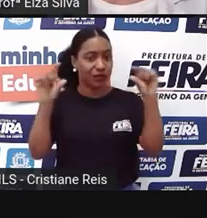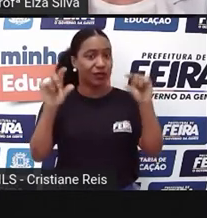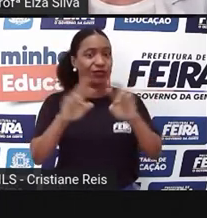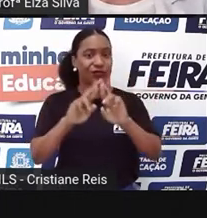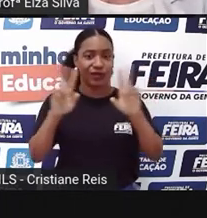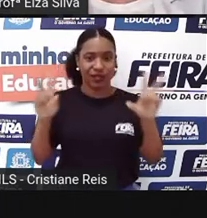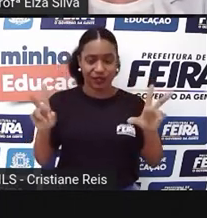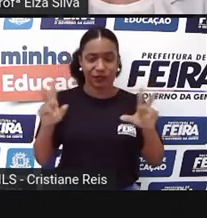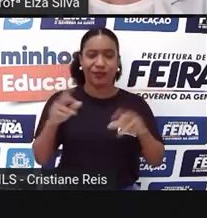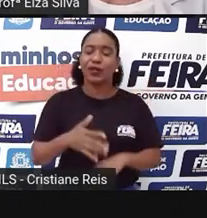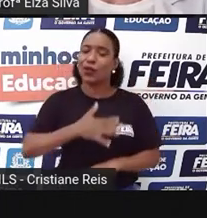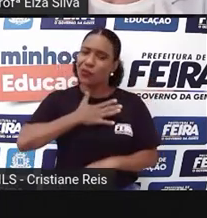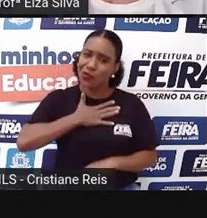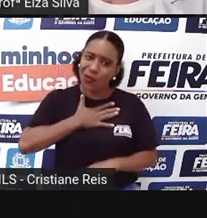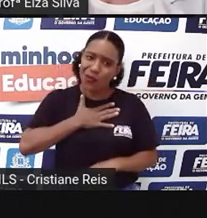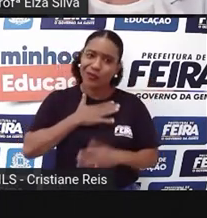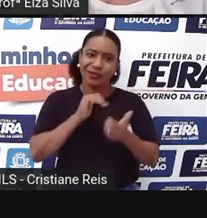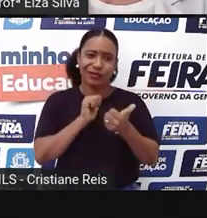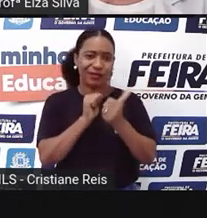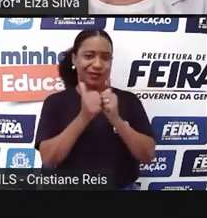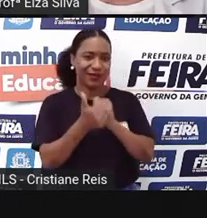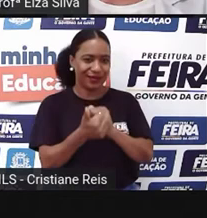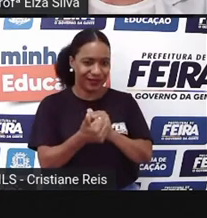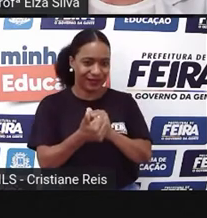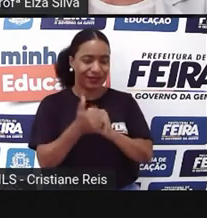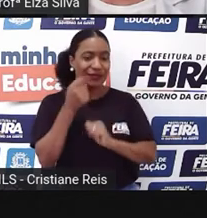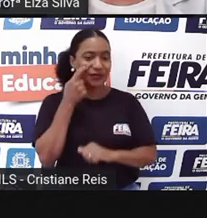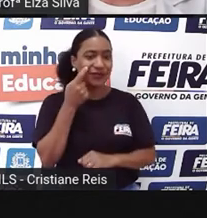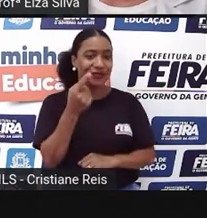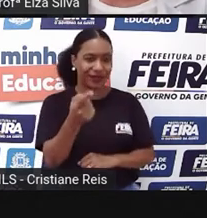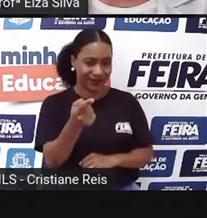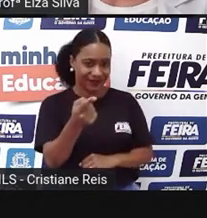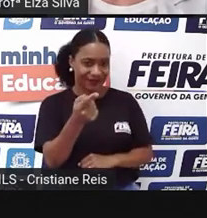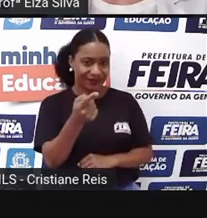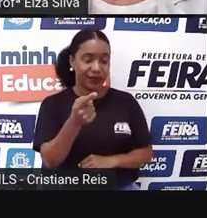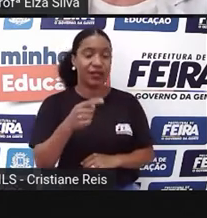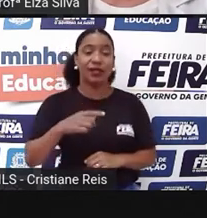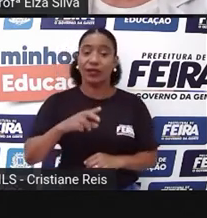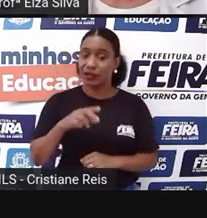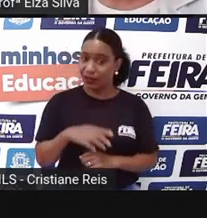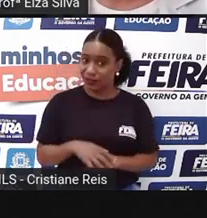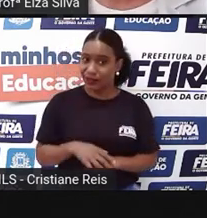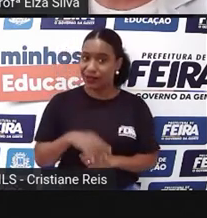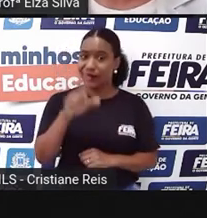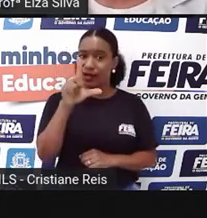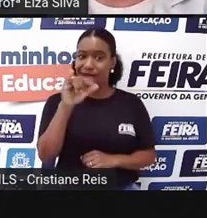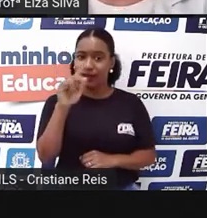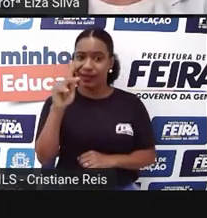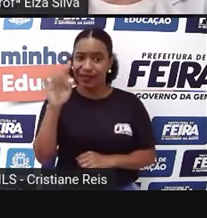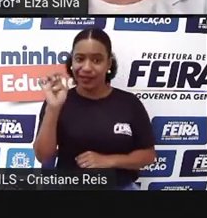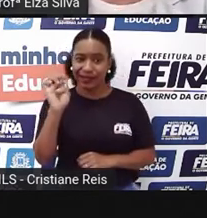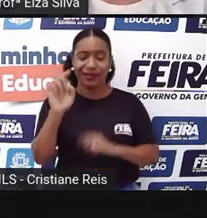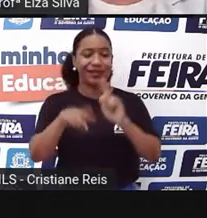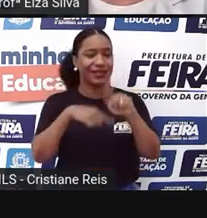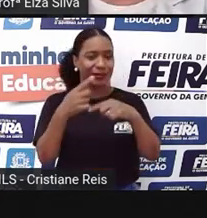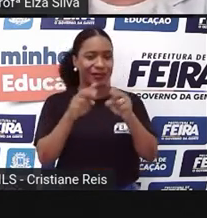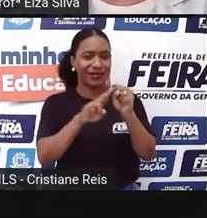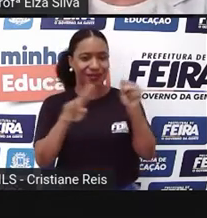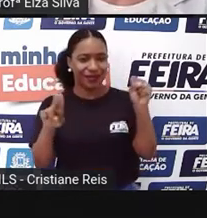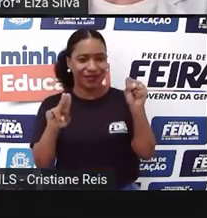Eu gosto de esportes. Então, aqui nós temos o uso do verbo like e logo depois o substantivo